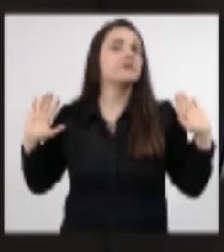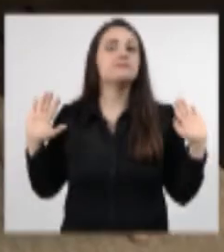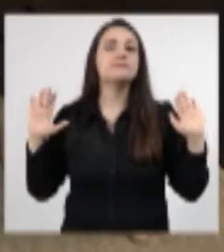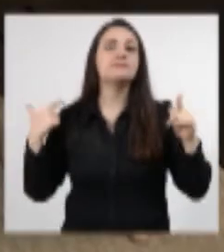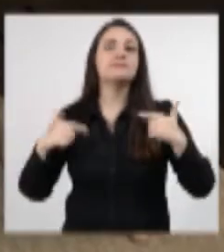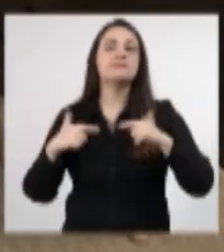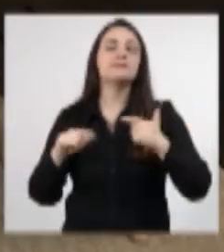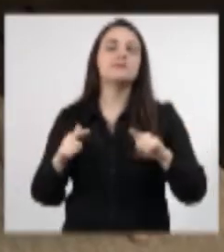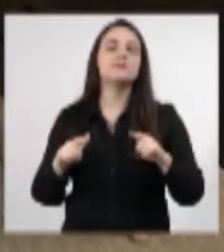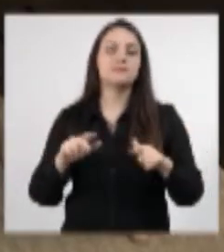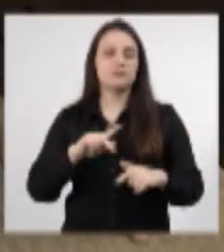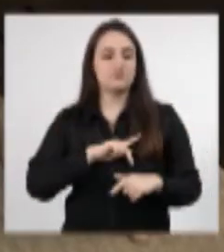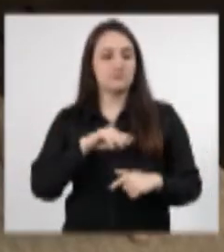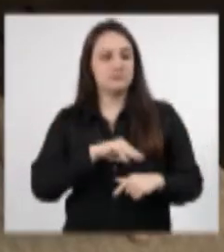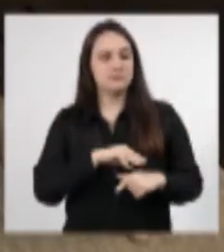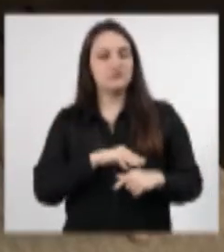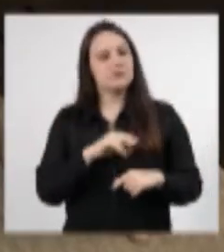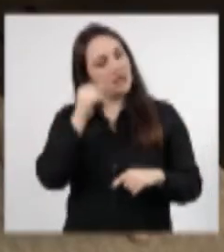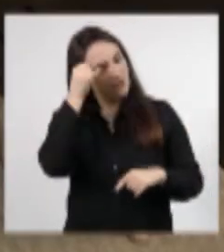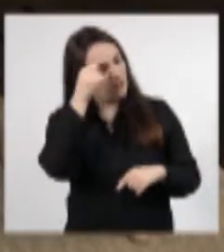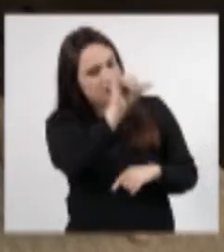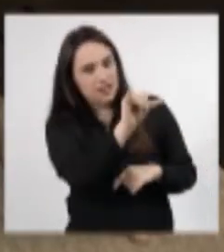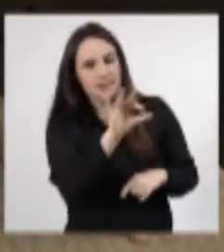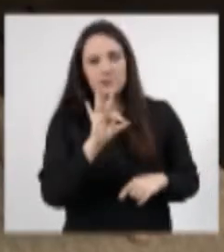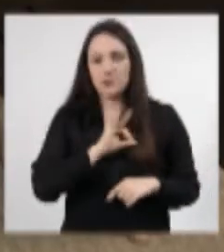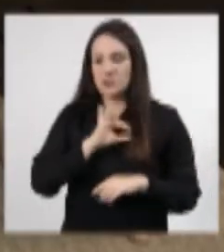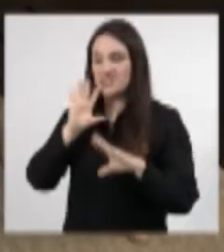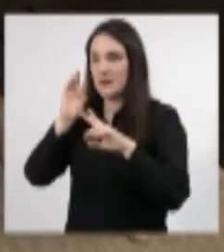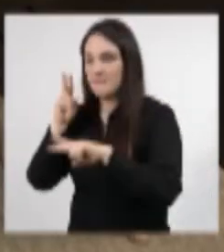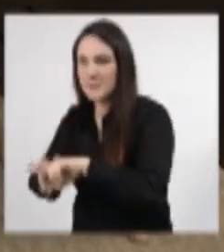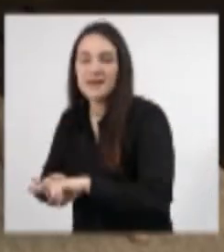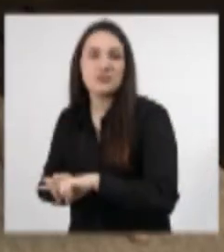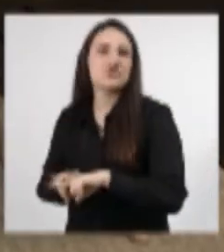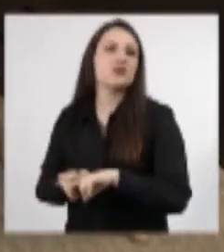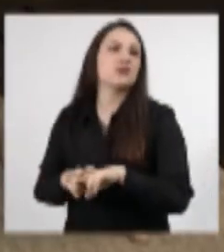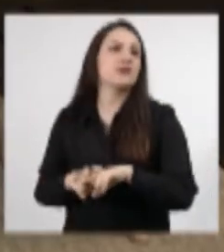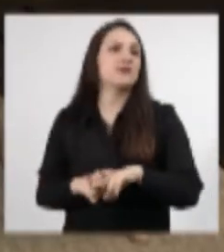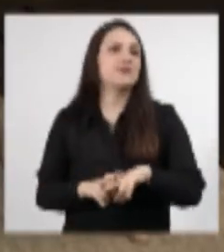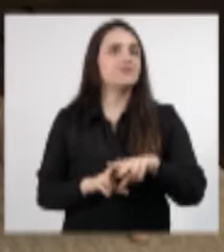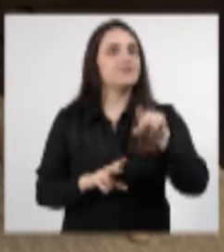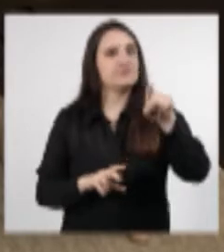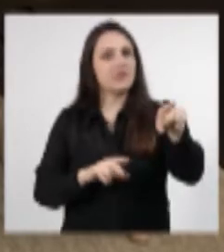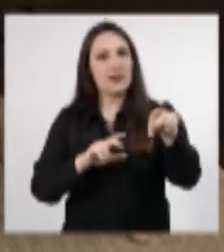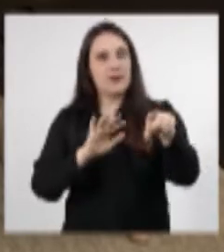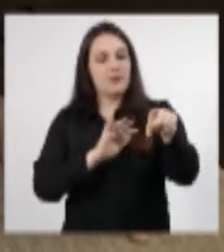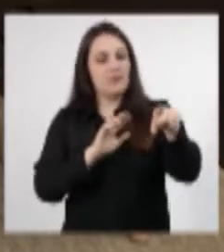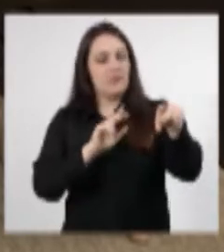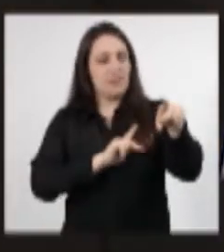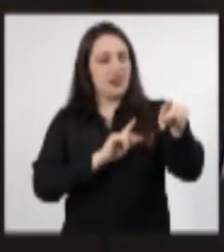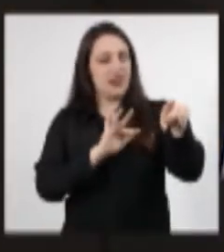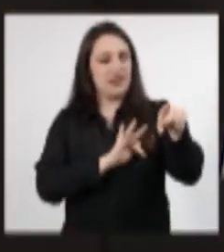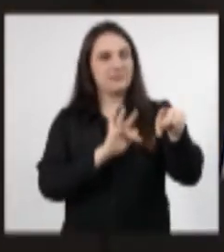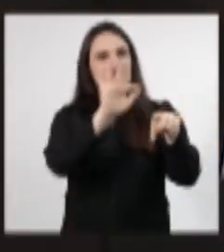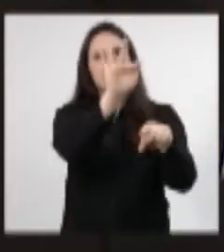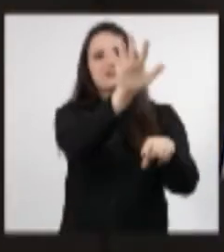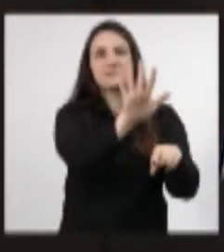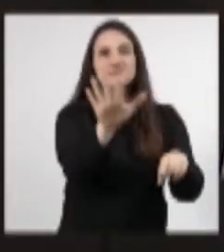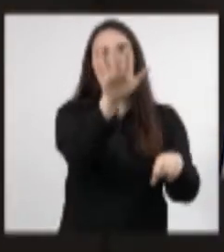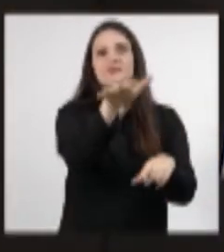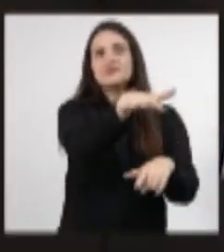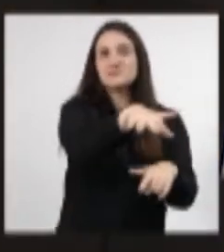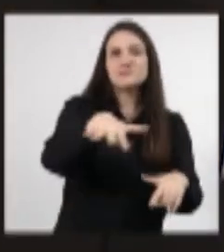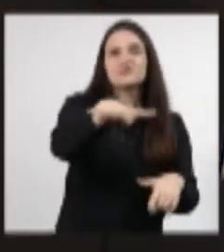seu quadrado, ou seja, a Polícia Militar com atuação preventiva, a Polícia Civil com atuação repressiva, a Polícia